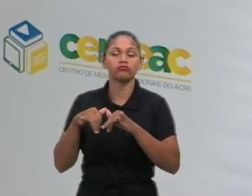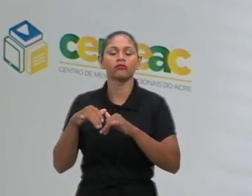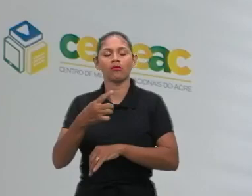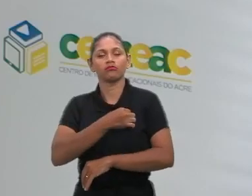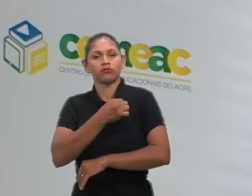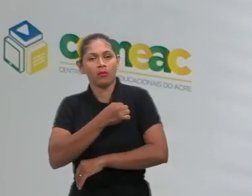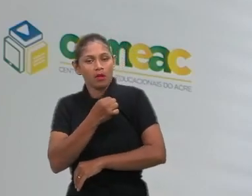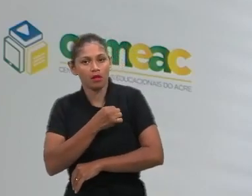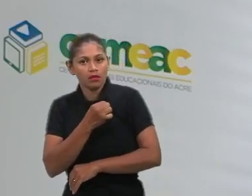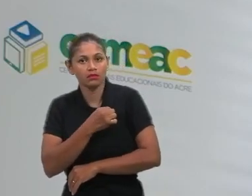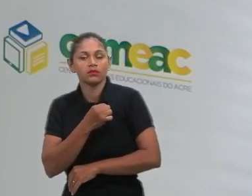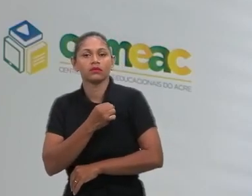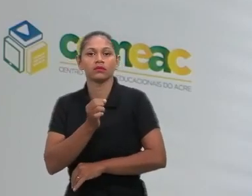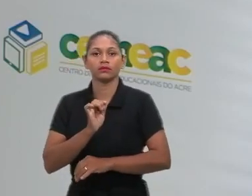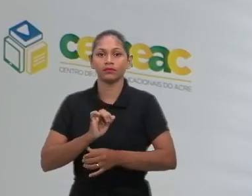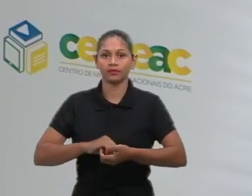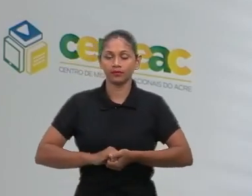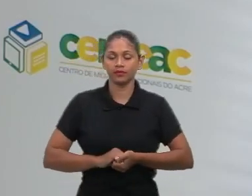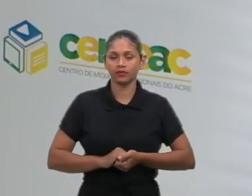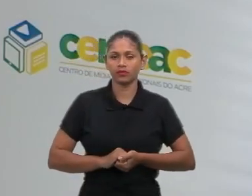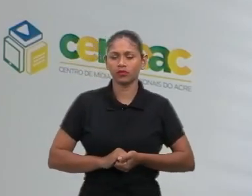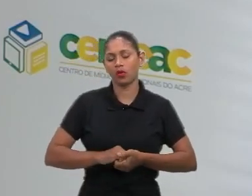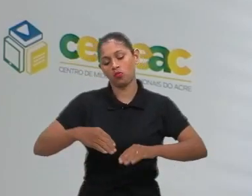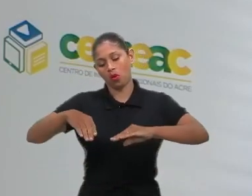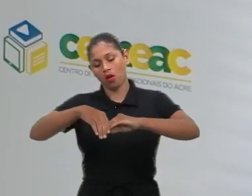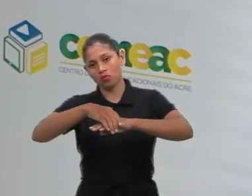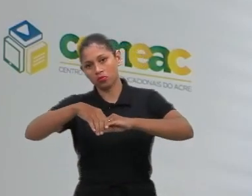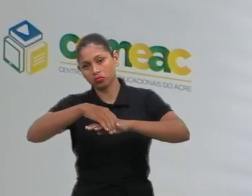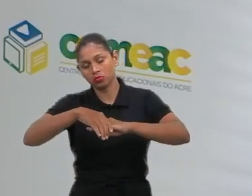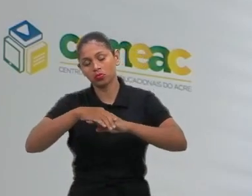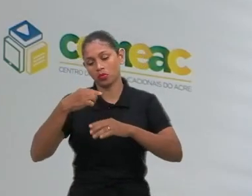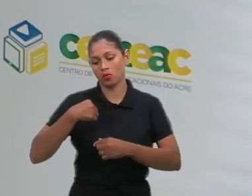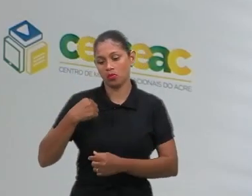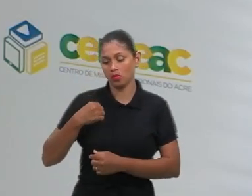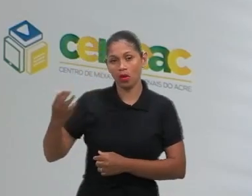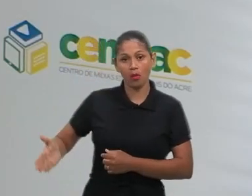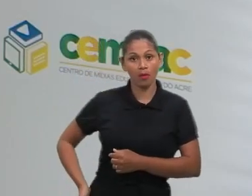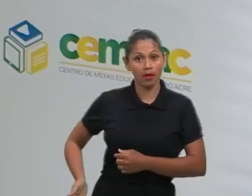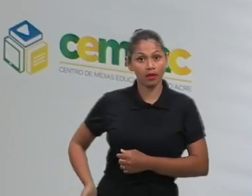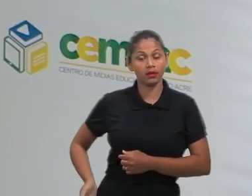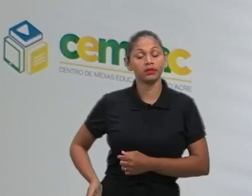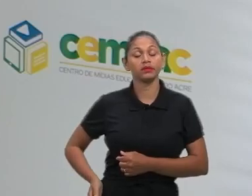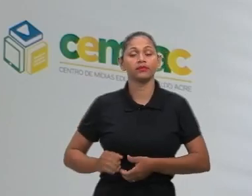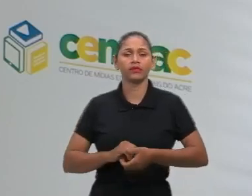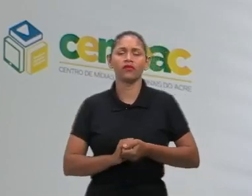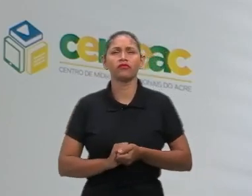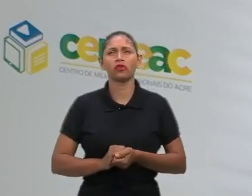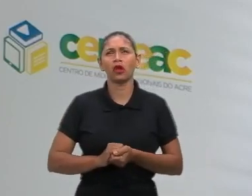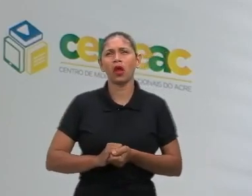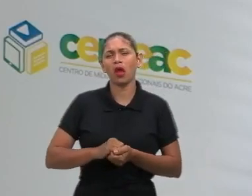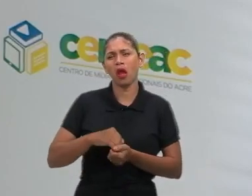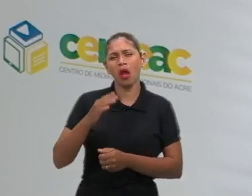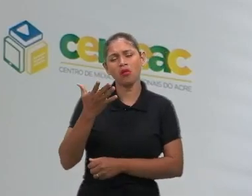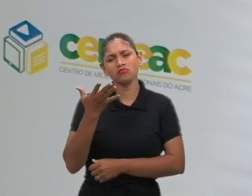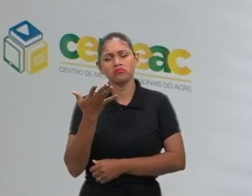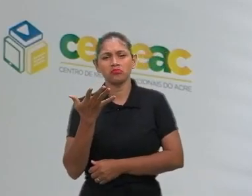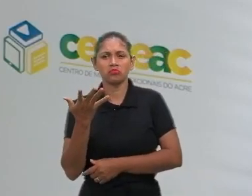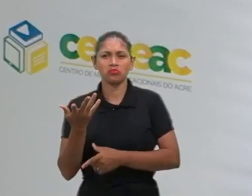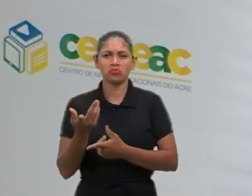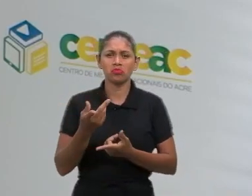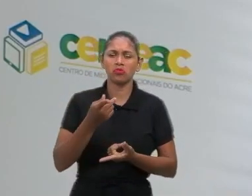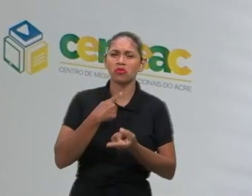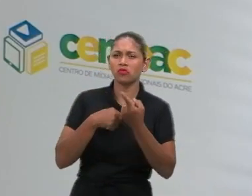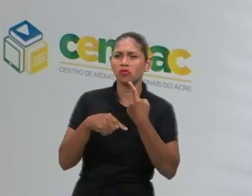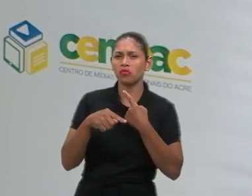uma calça e um sapato. A questão é o seguinte, eu fiquei em dúvida entre 5 camisas, 3 calças e